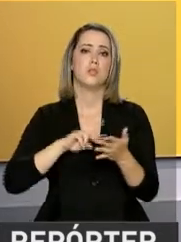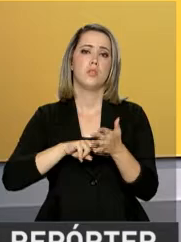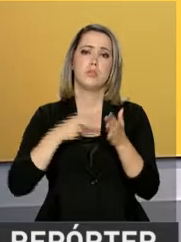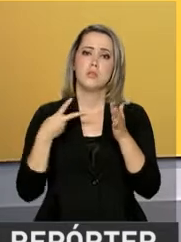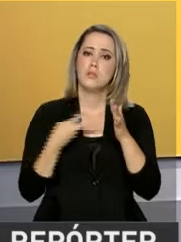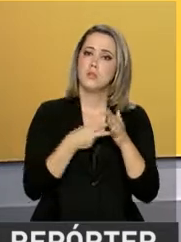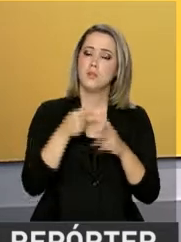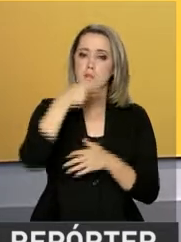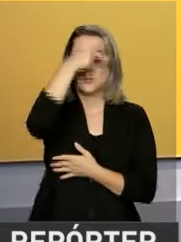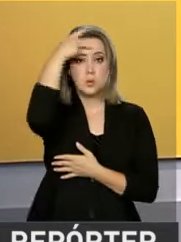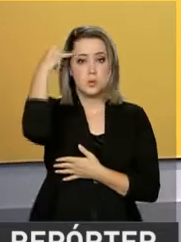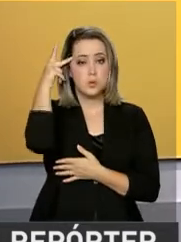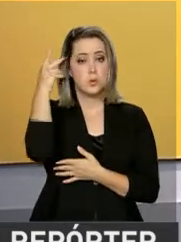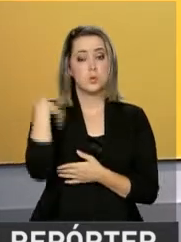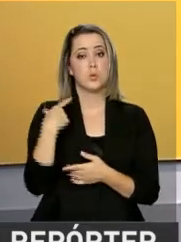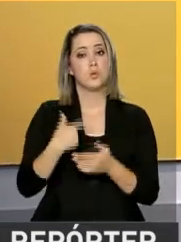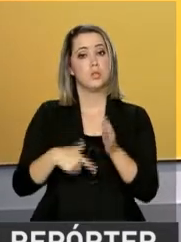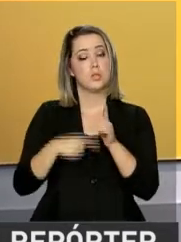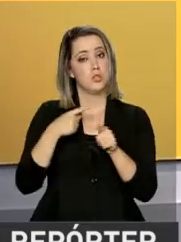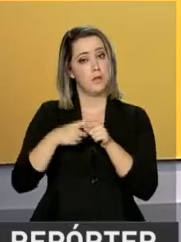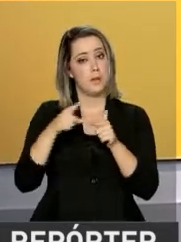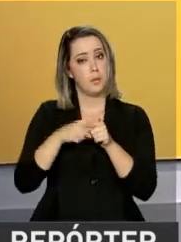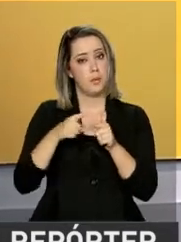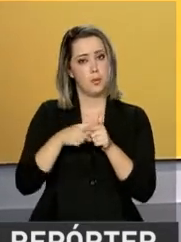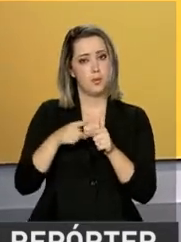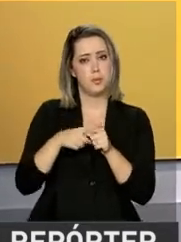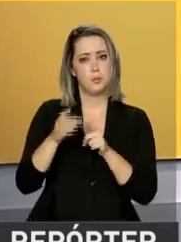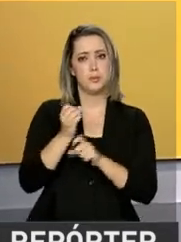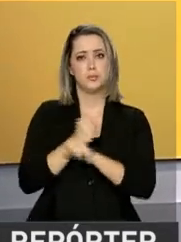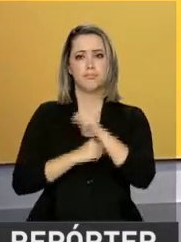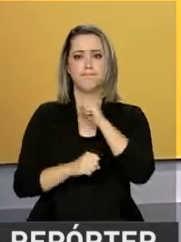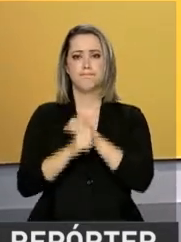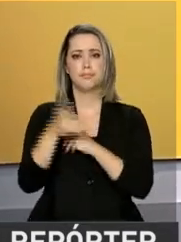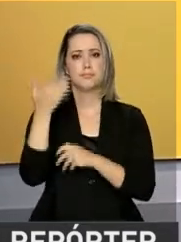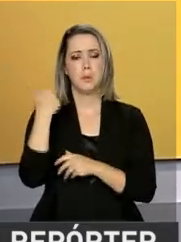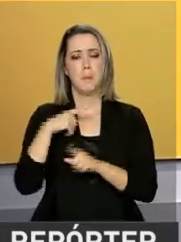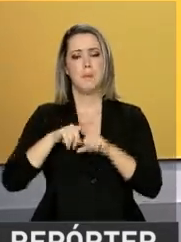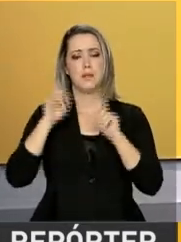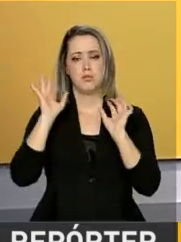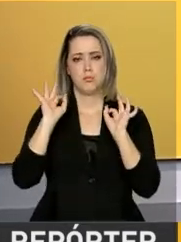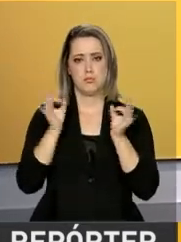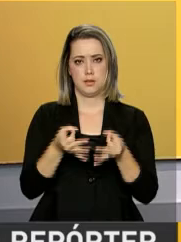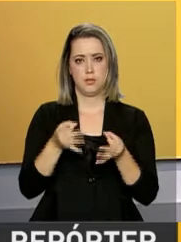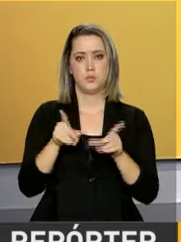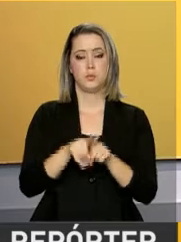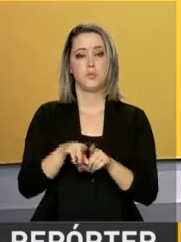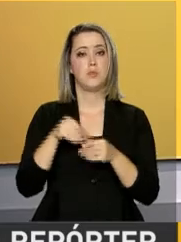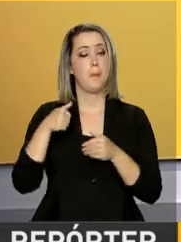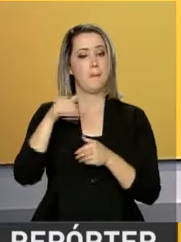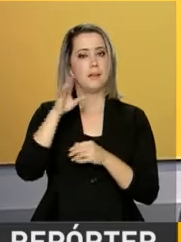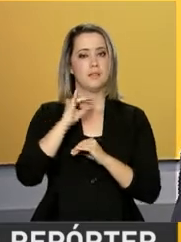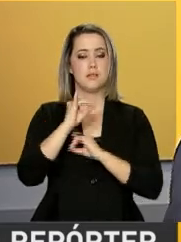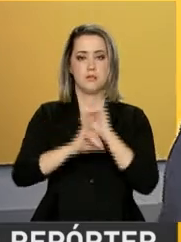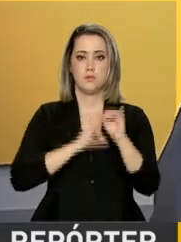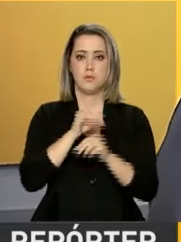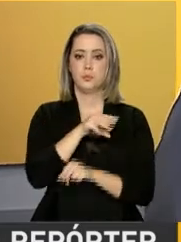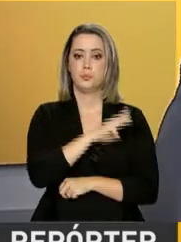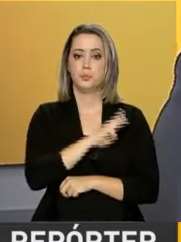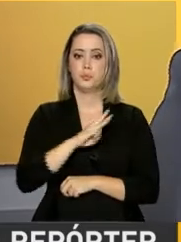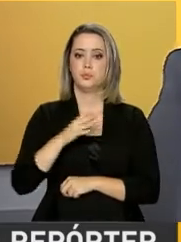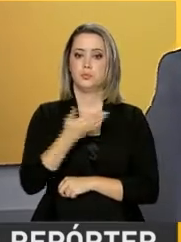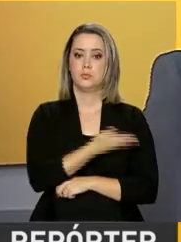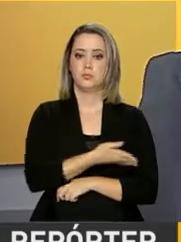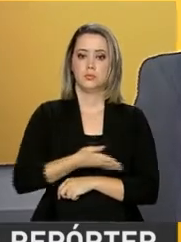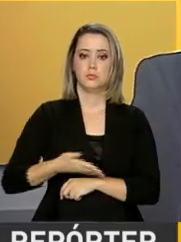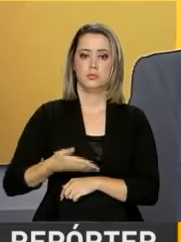à contribuintes que caíram na malha fina mas que aceitaram suas contas mais informações estão no site da receita federal